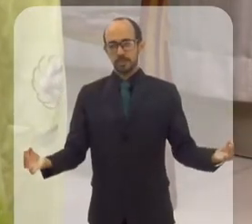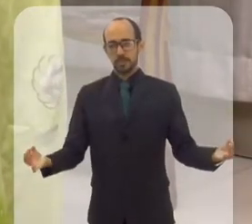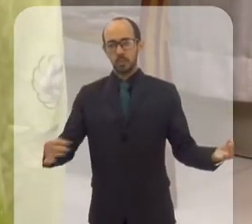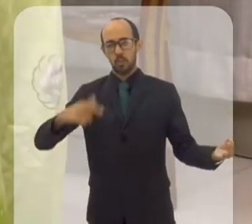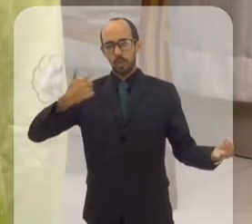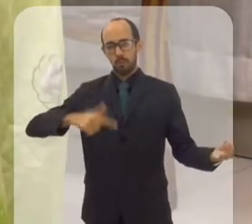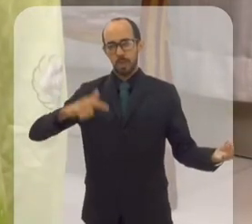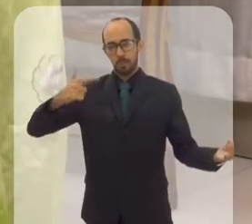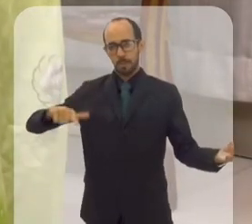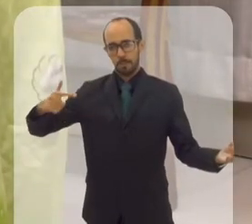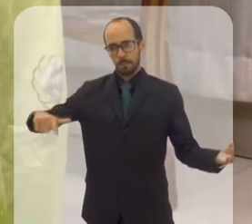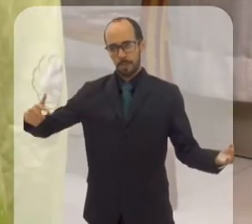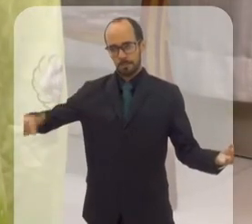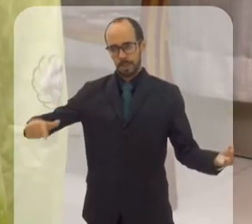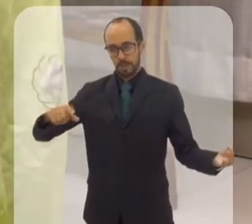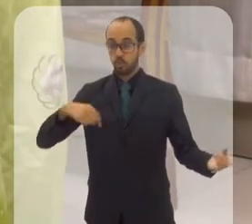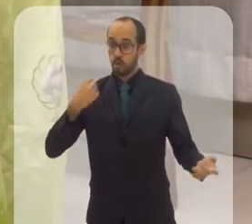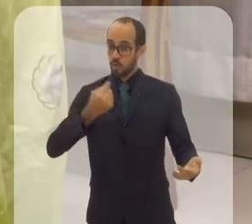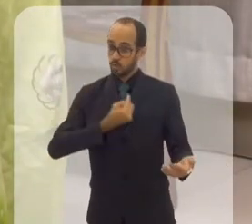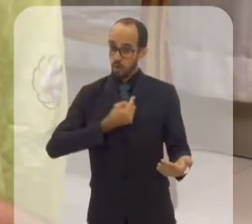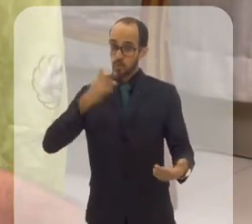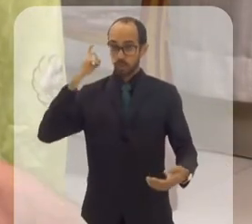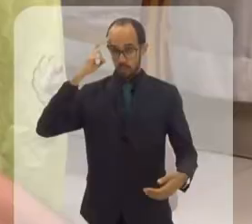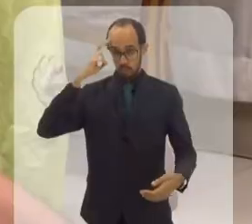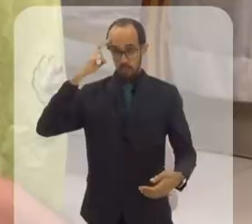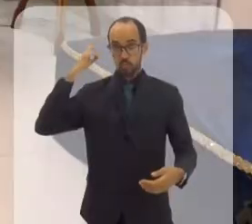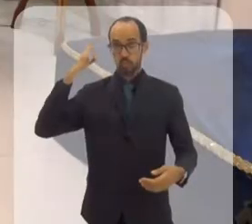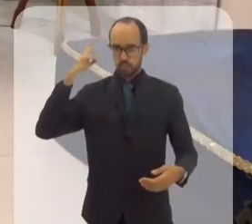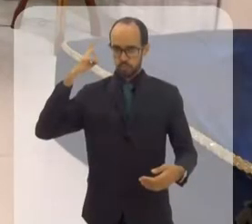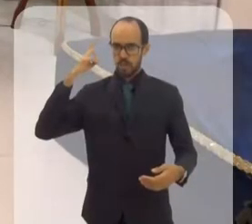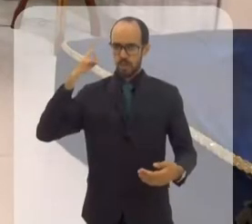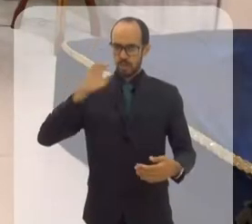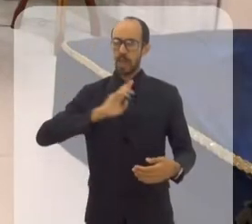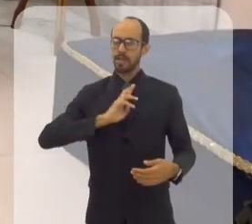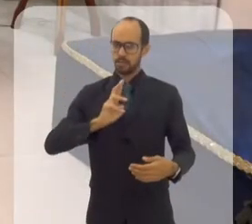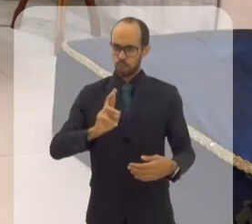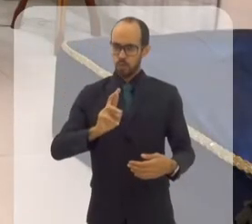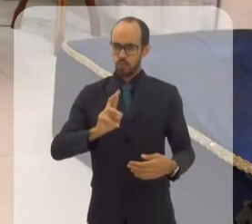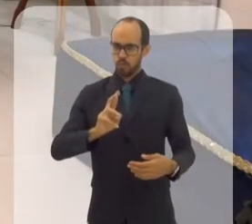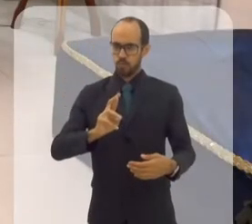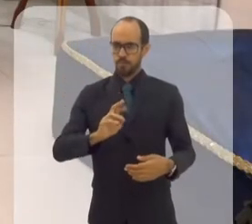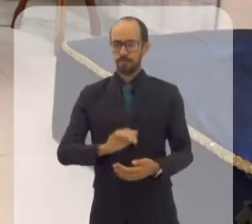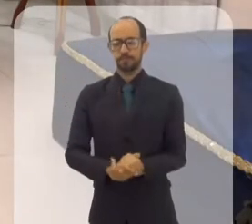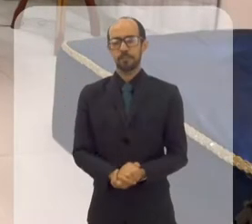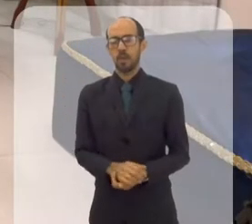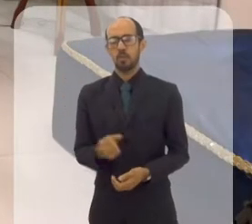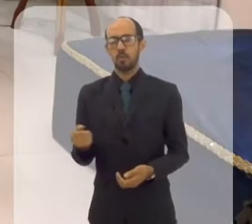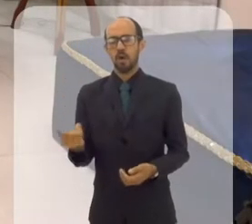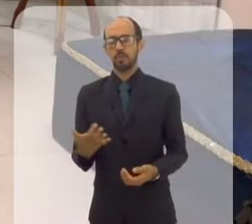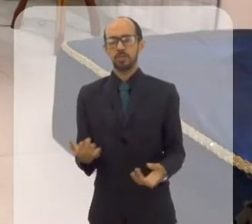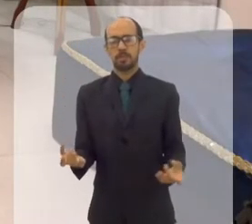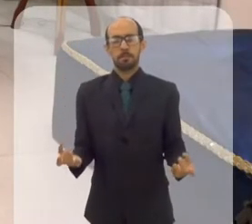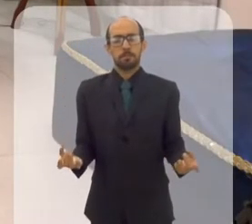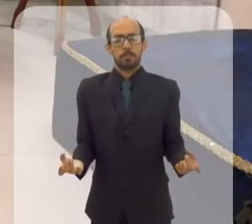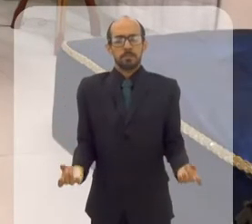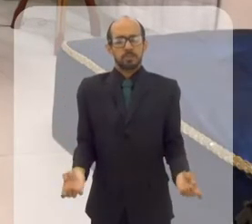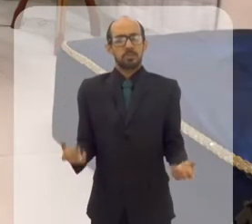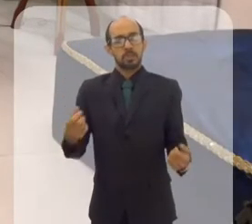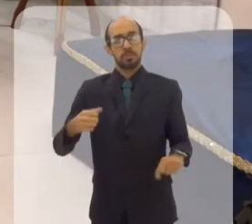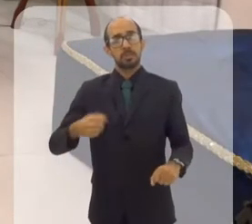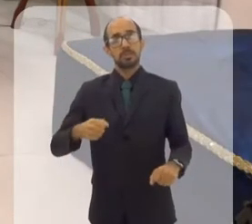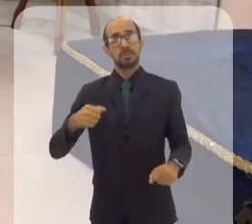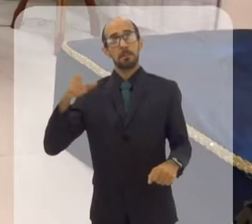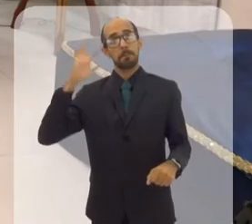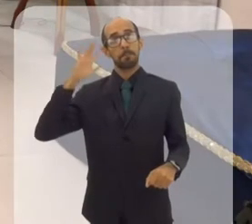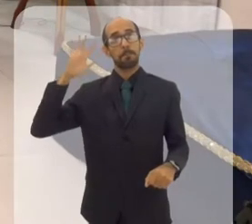caso da nossa escola Hare Krishna, né? Meditação, quando você medita, você tem que meditar